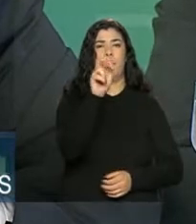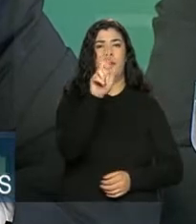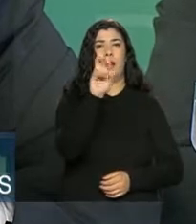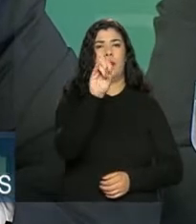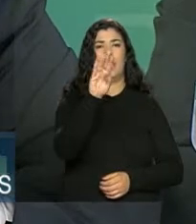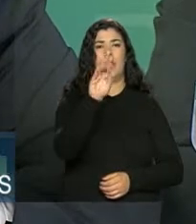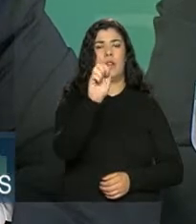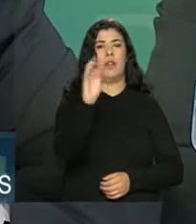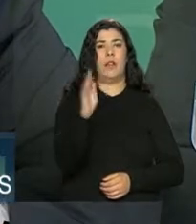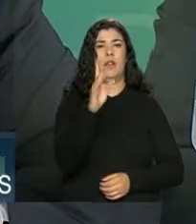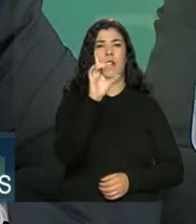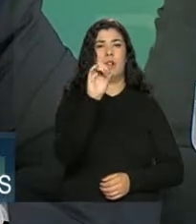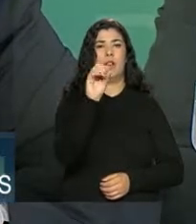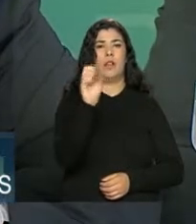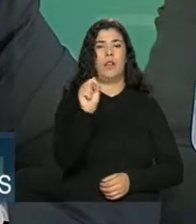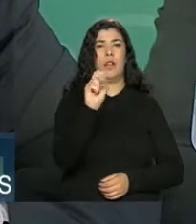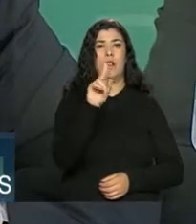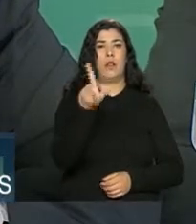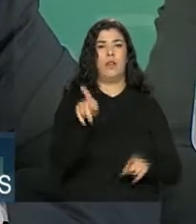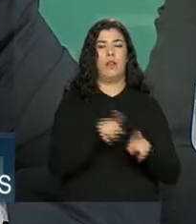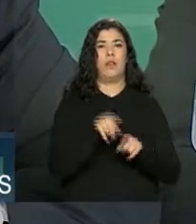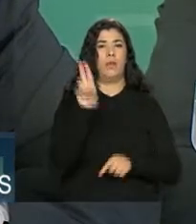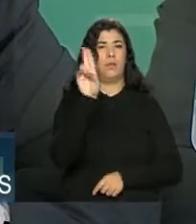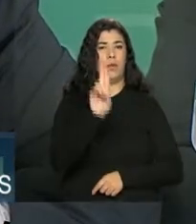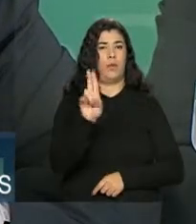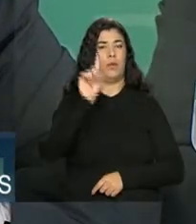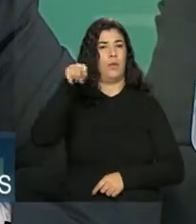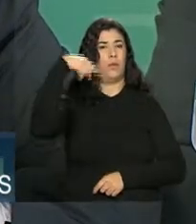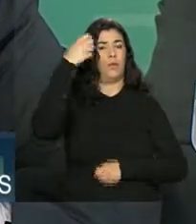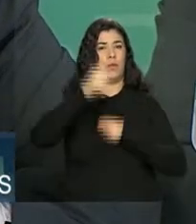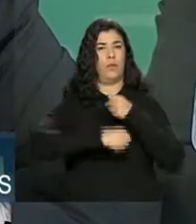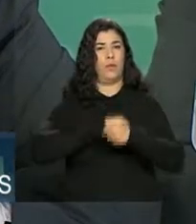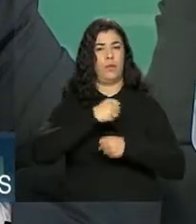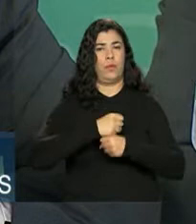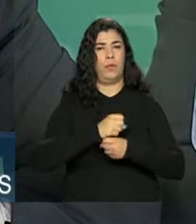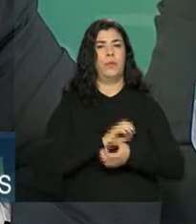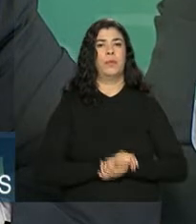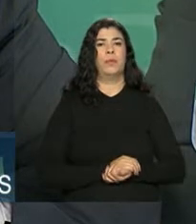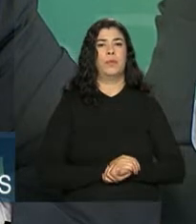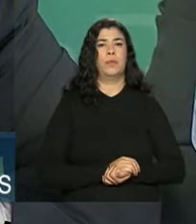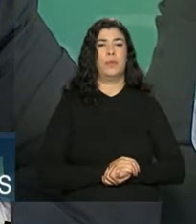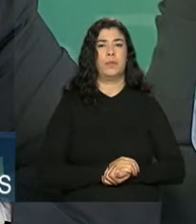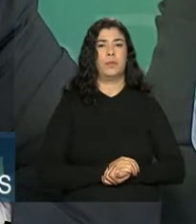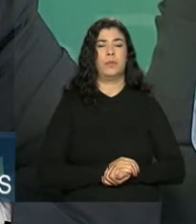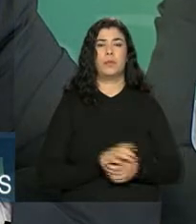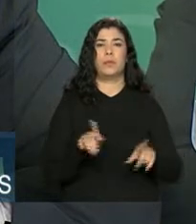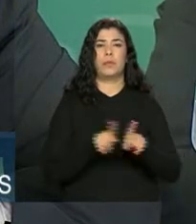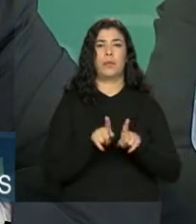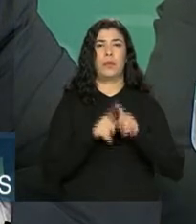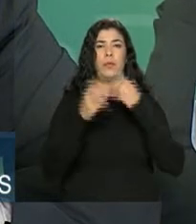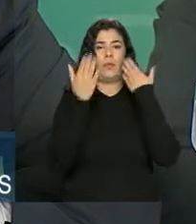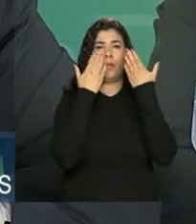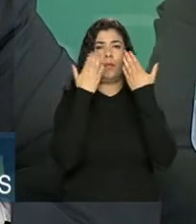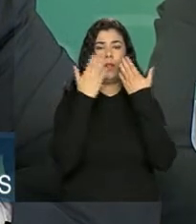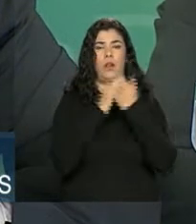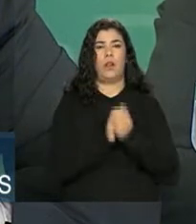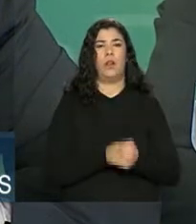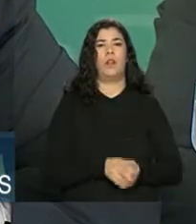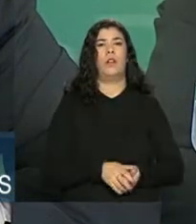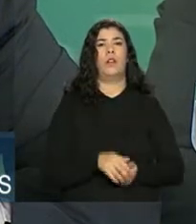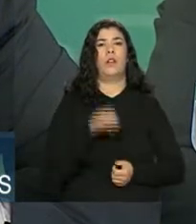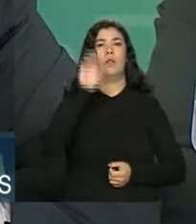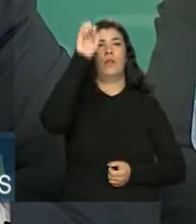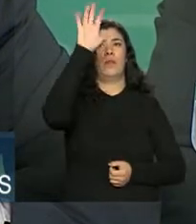todos os este ano e também os usos do o que vem em relação ao nordeste